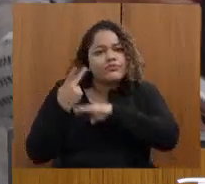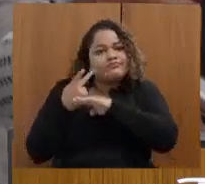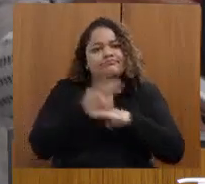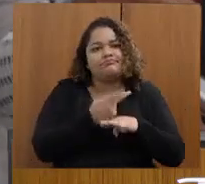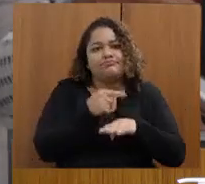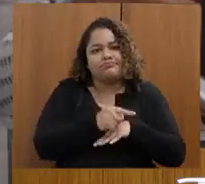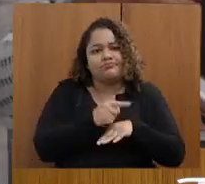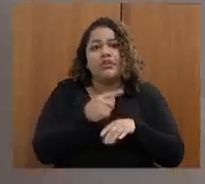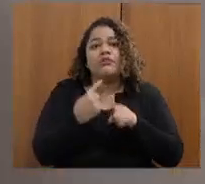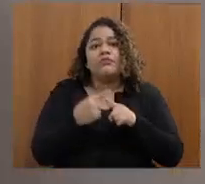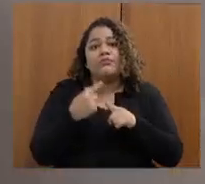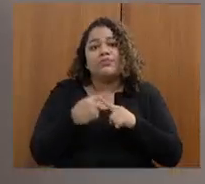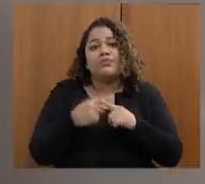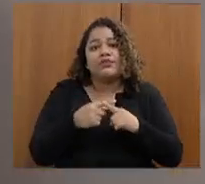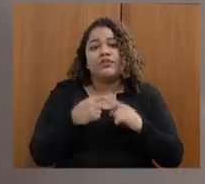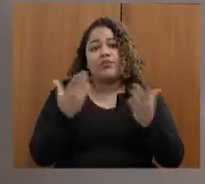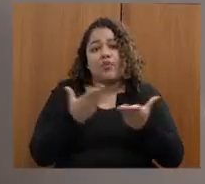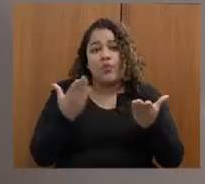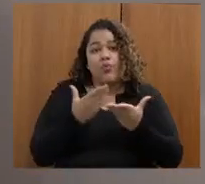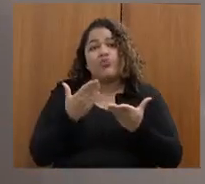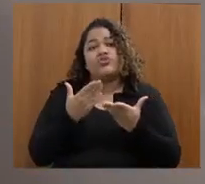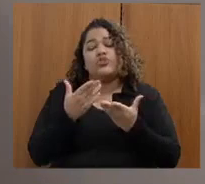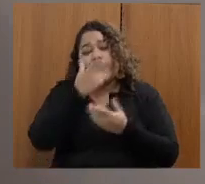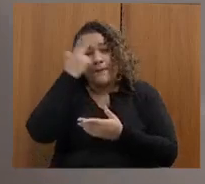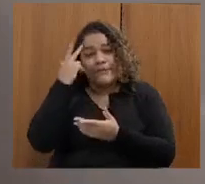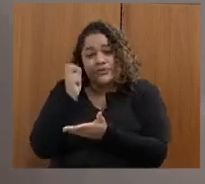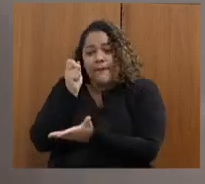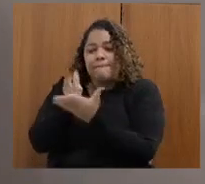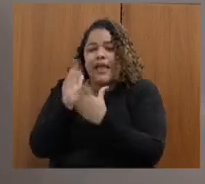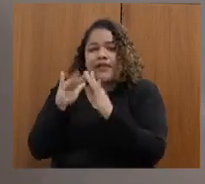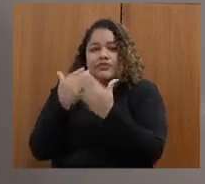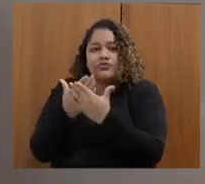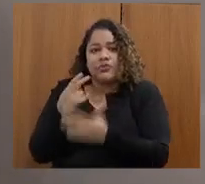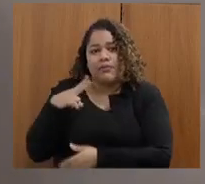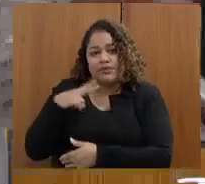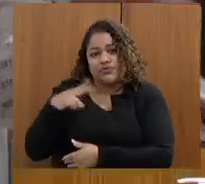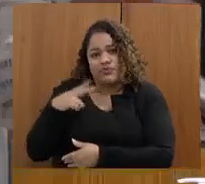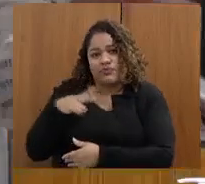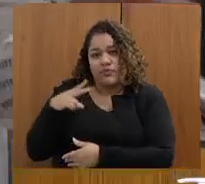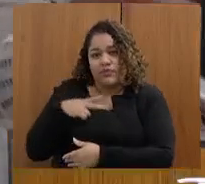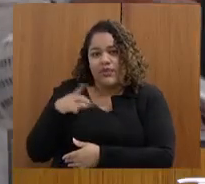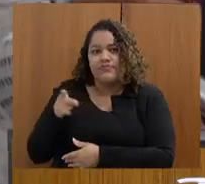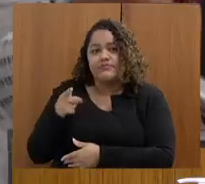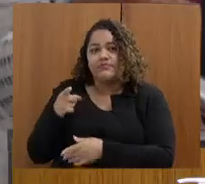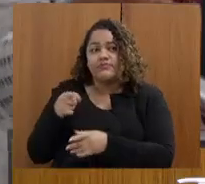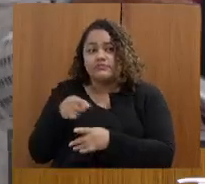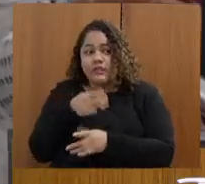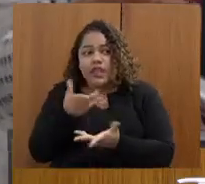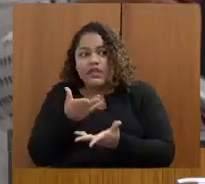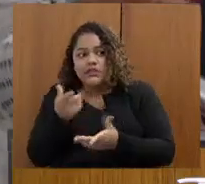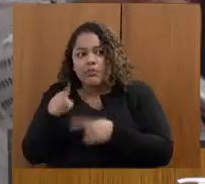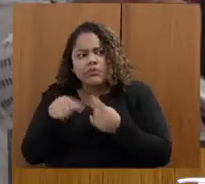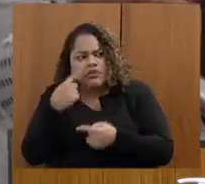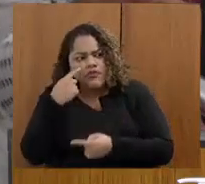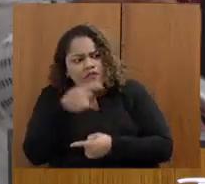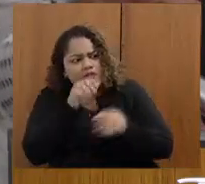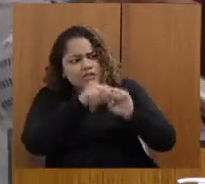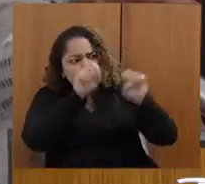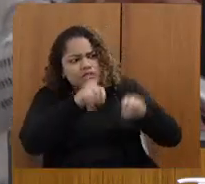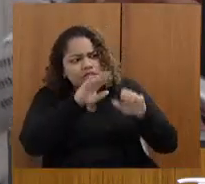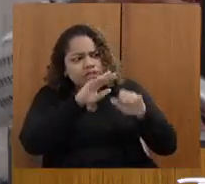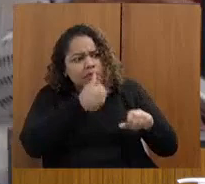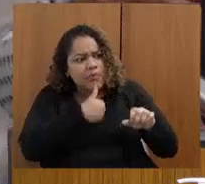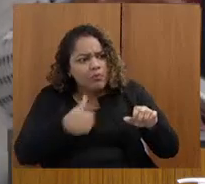a rede as redes particulares né Por estarem acreditando no sistema público tão vindo para o sistema público